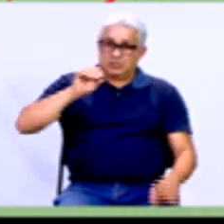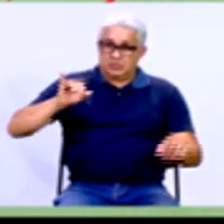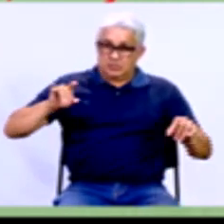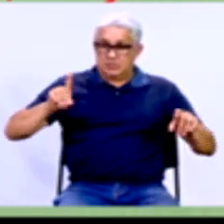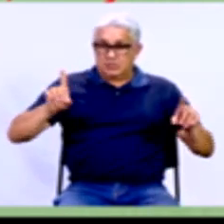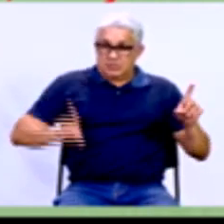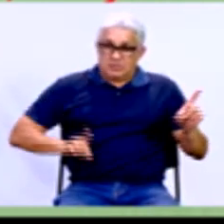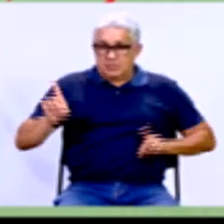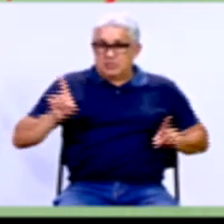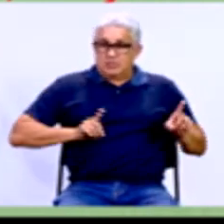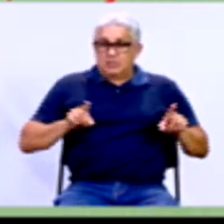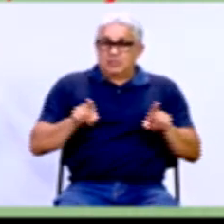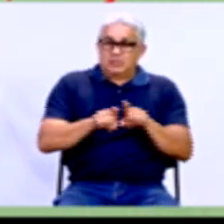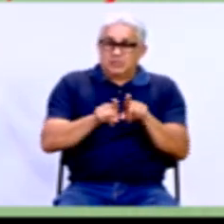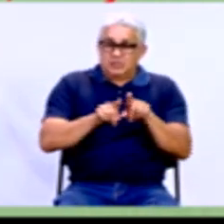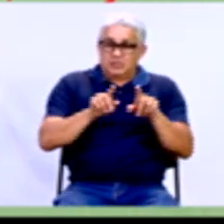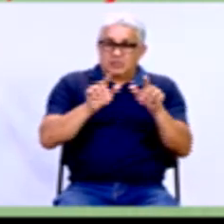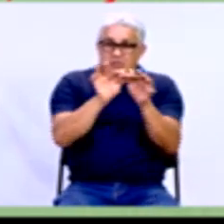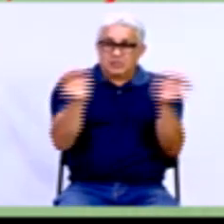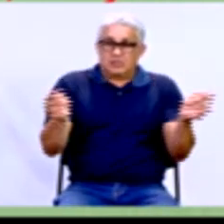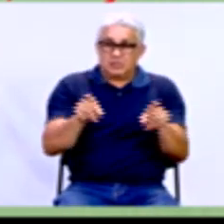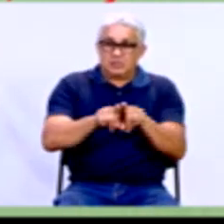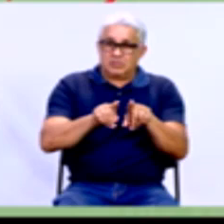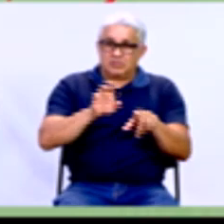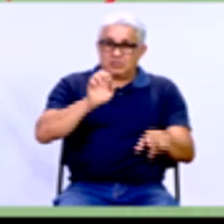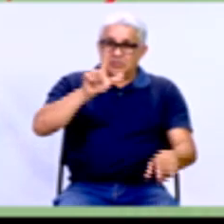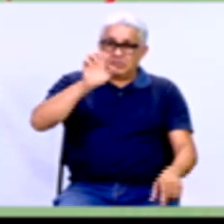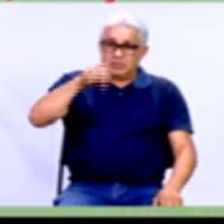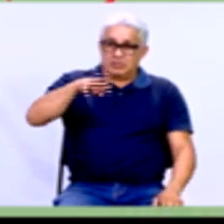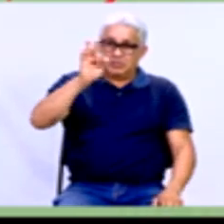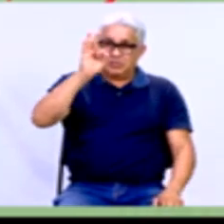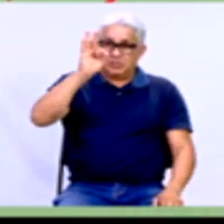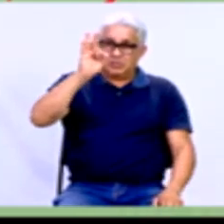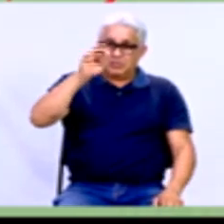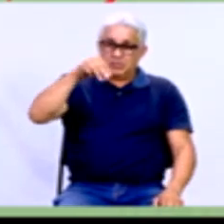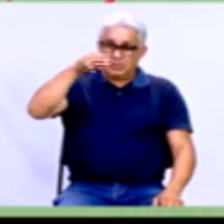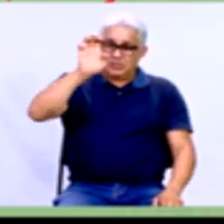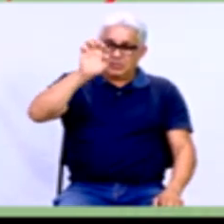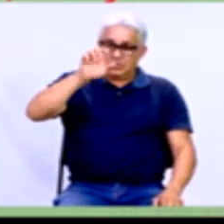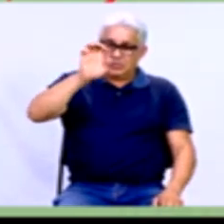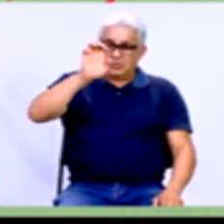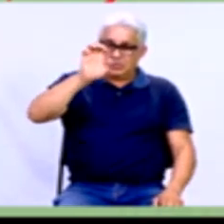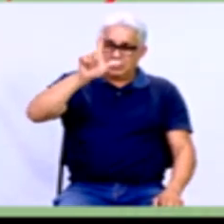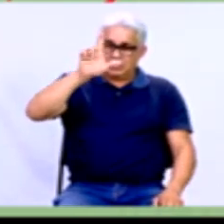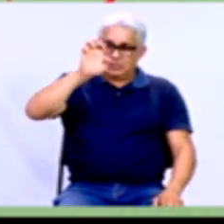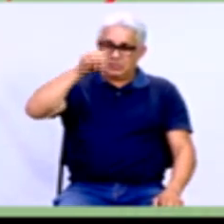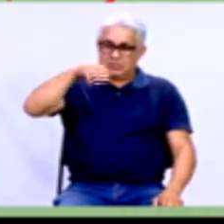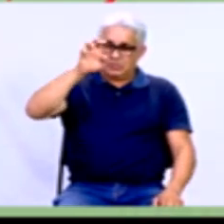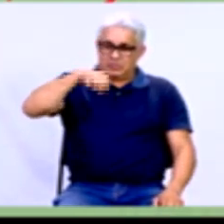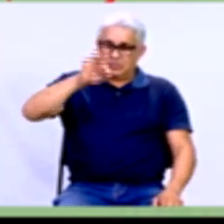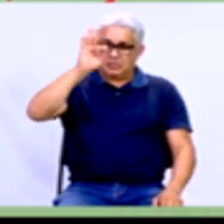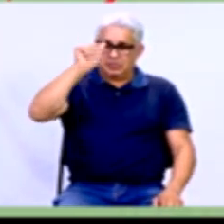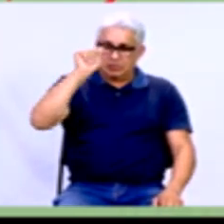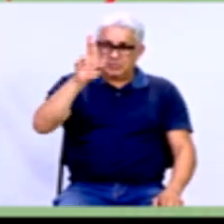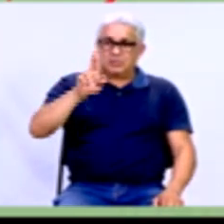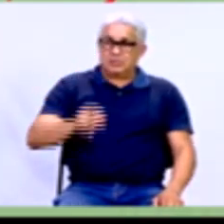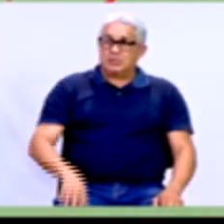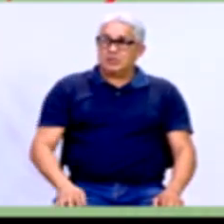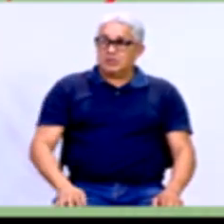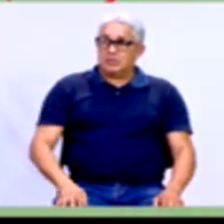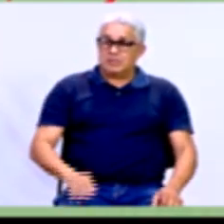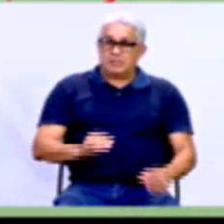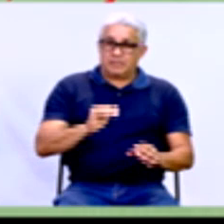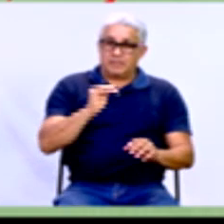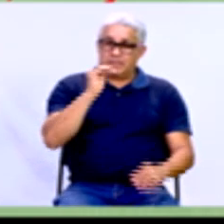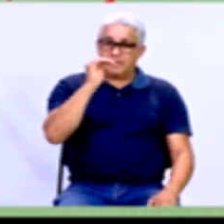elementar é definido, né? Um número maior que 6. Olha aqui esse símbolo aqui, ó. Evento impossível. Nunca vai acontecer isso, porque no